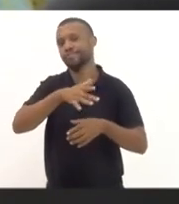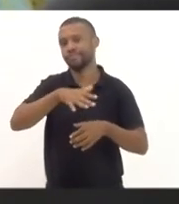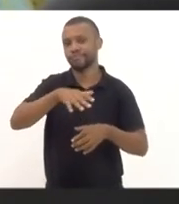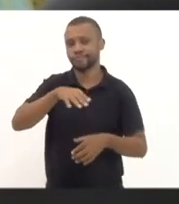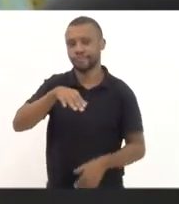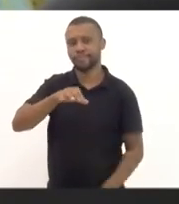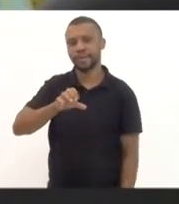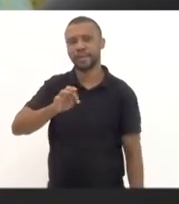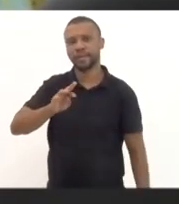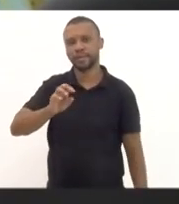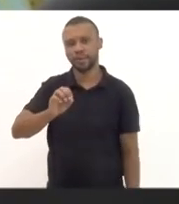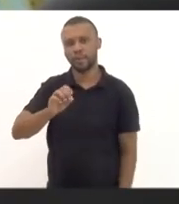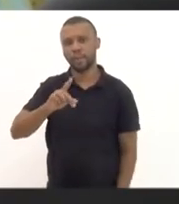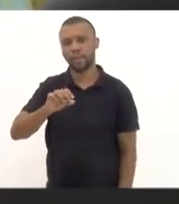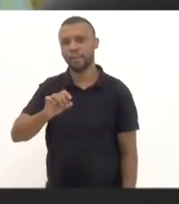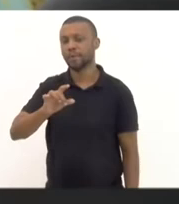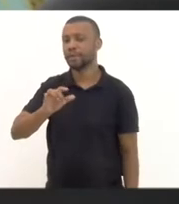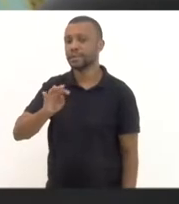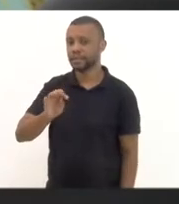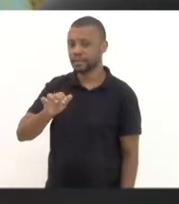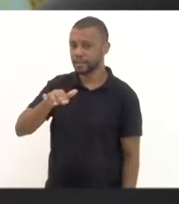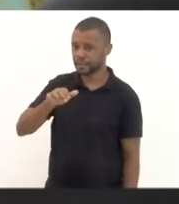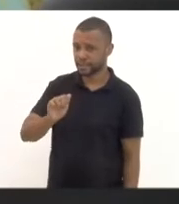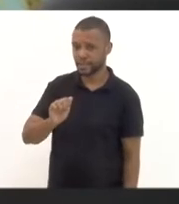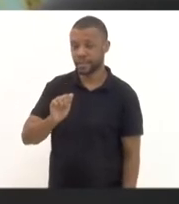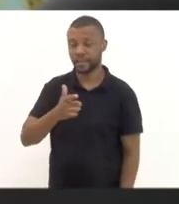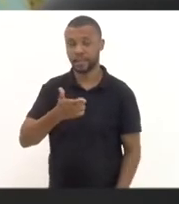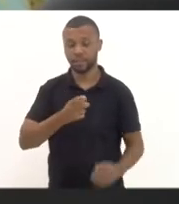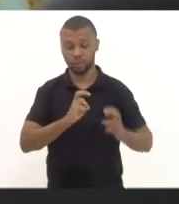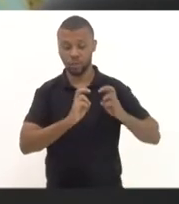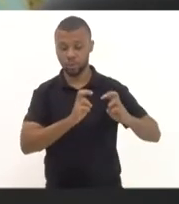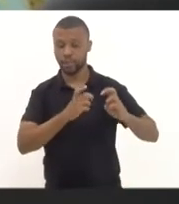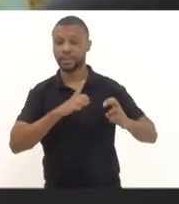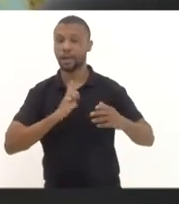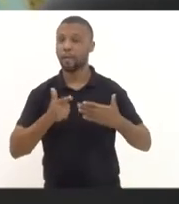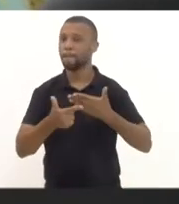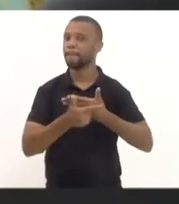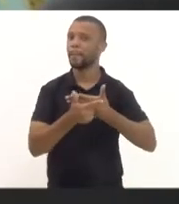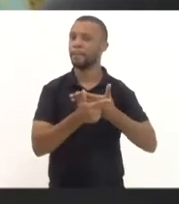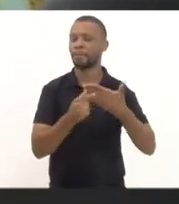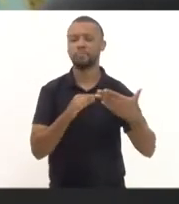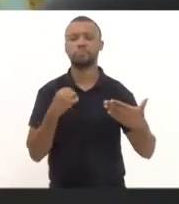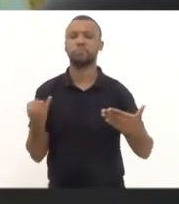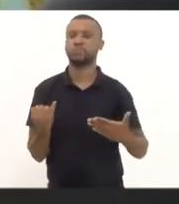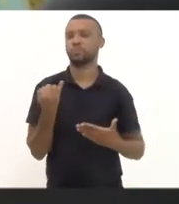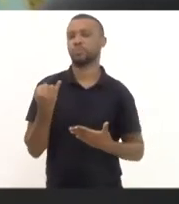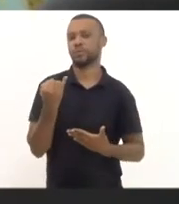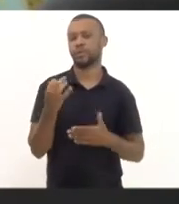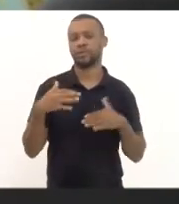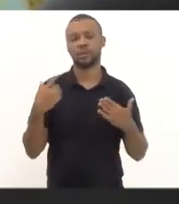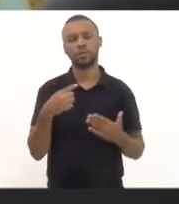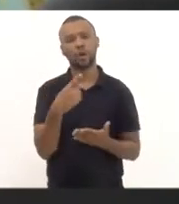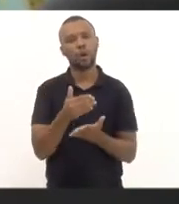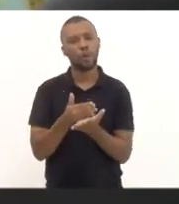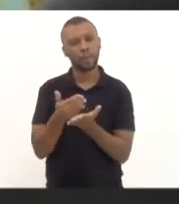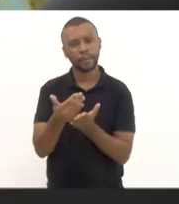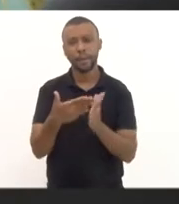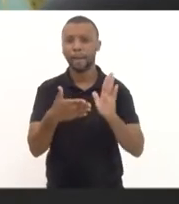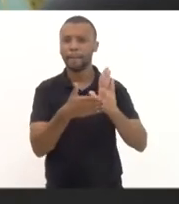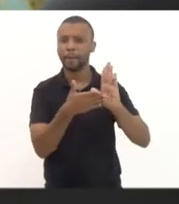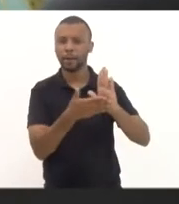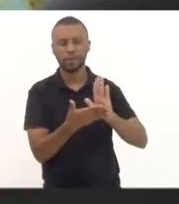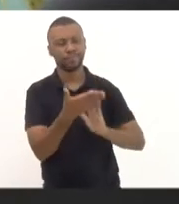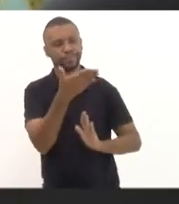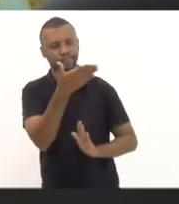Ocupa um papel especialmente significativa então a gente começa areia pela sua proposta